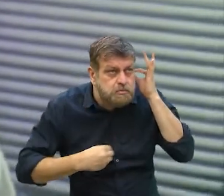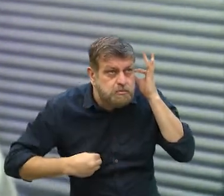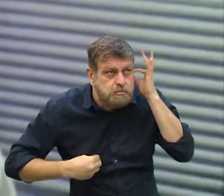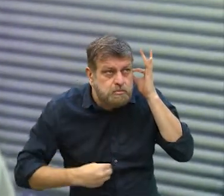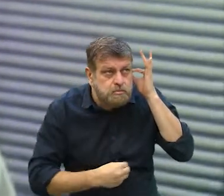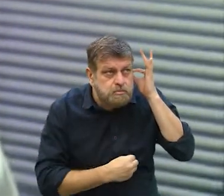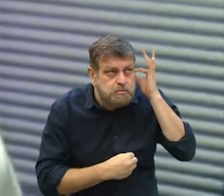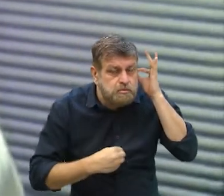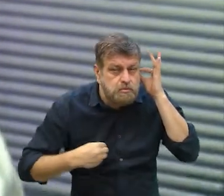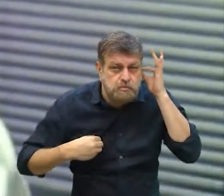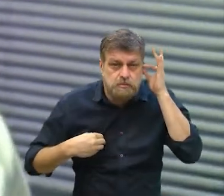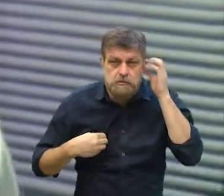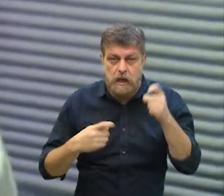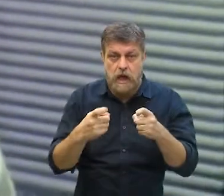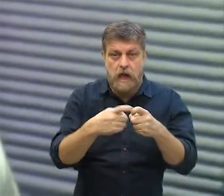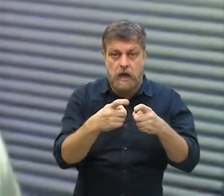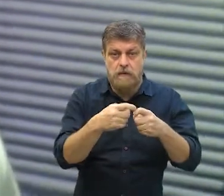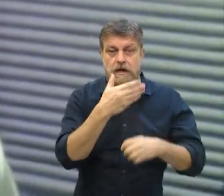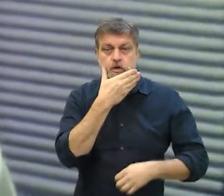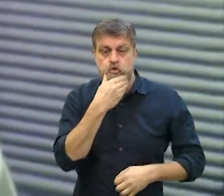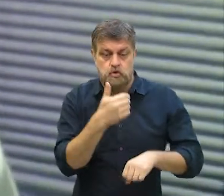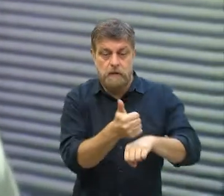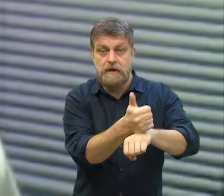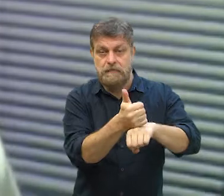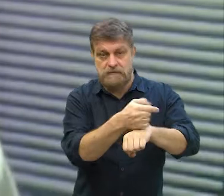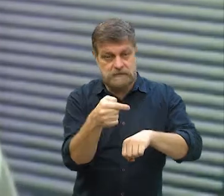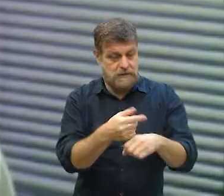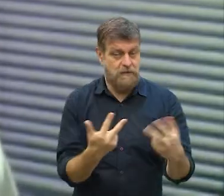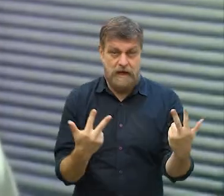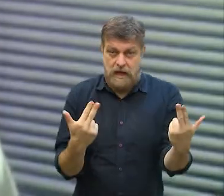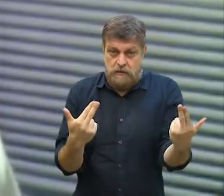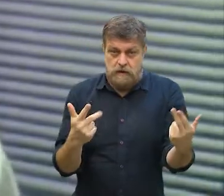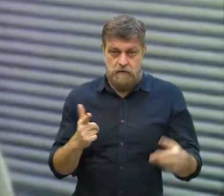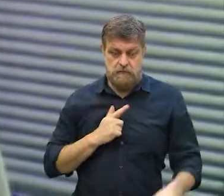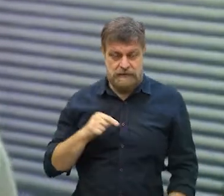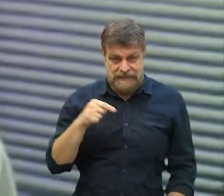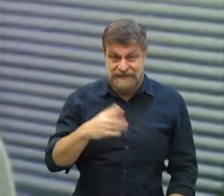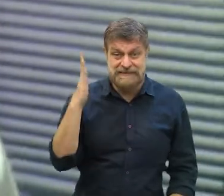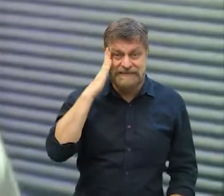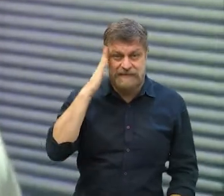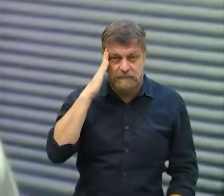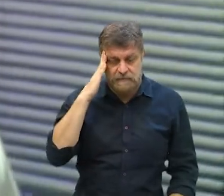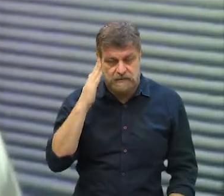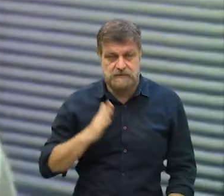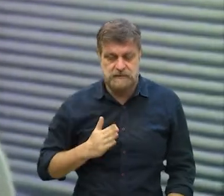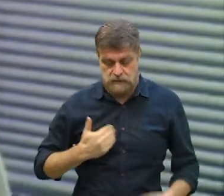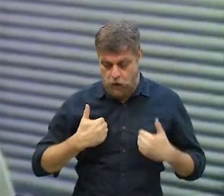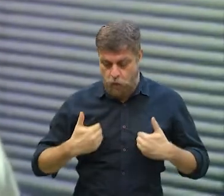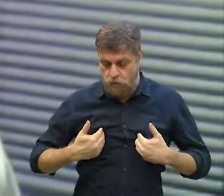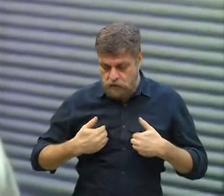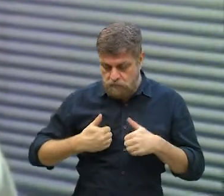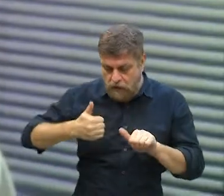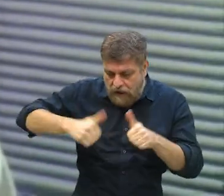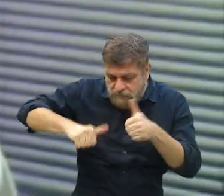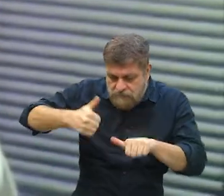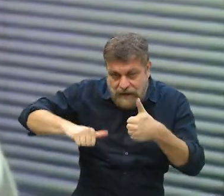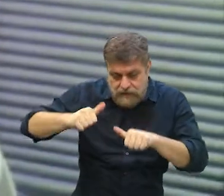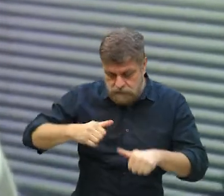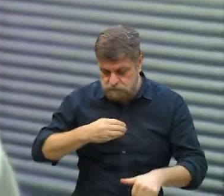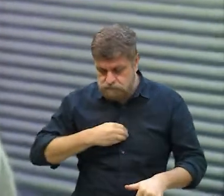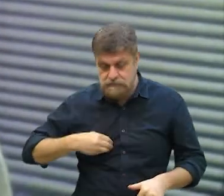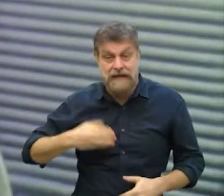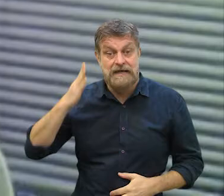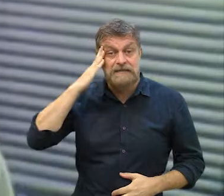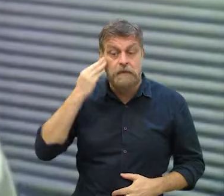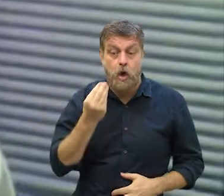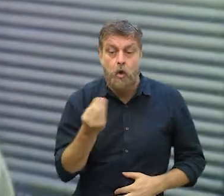a sua respiração. E o urologista nada mais é do que a mesma coisa. Você vai lá e precisa fazer um exame físico